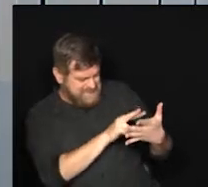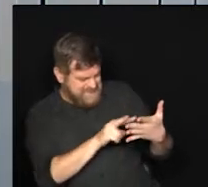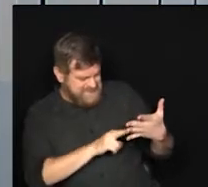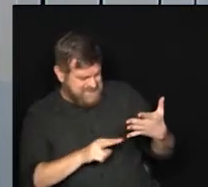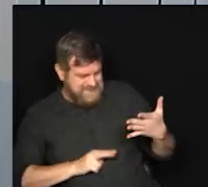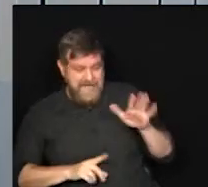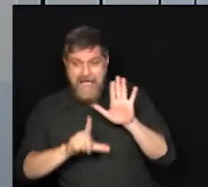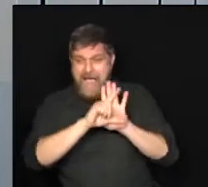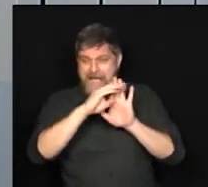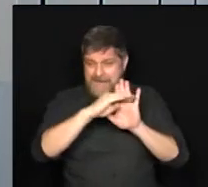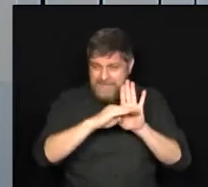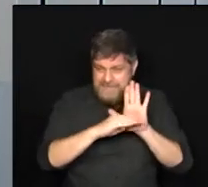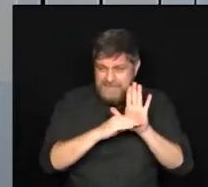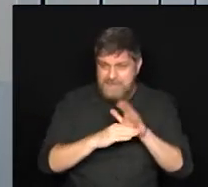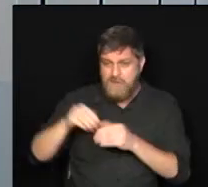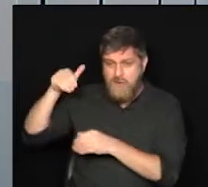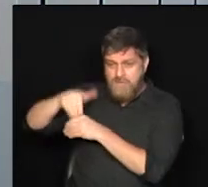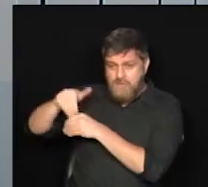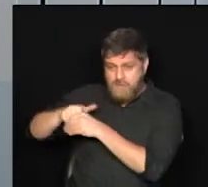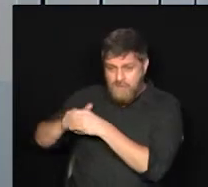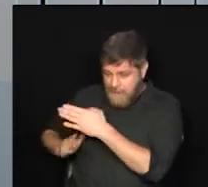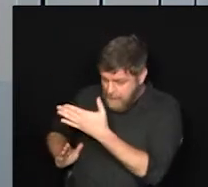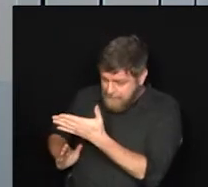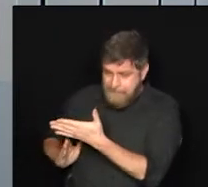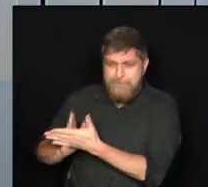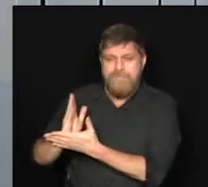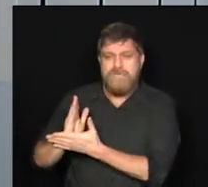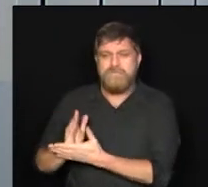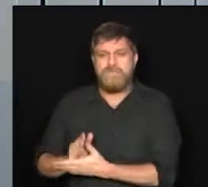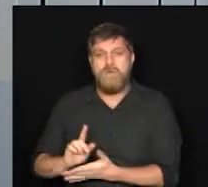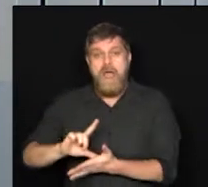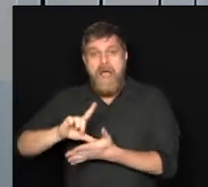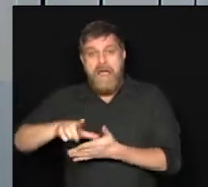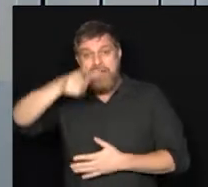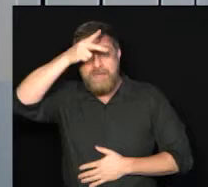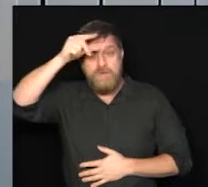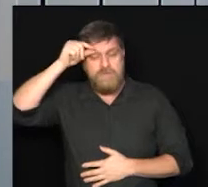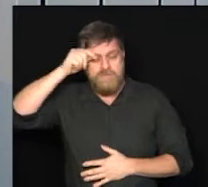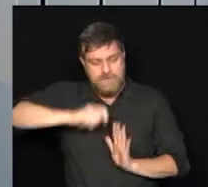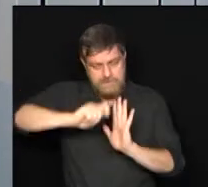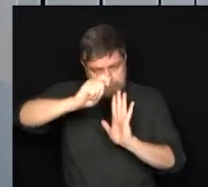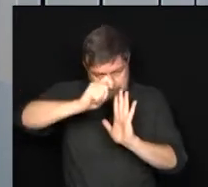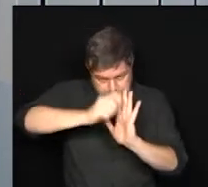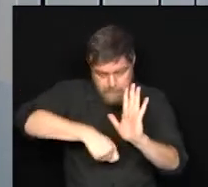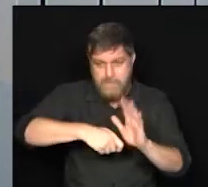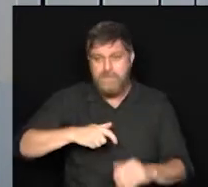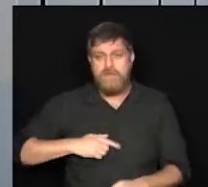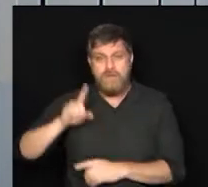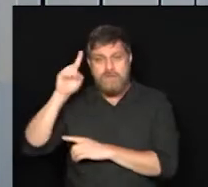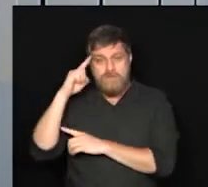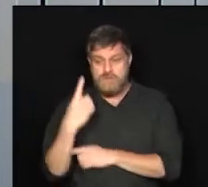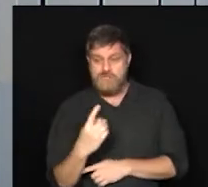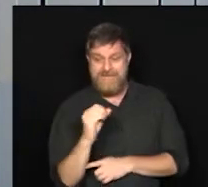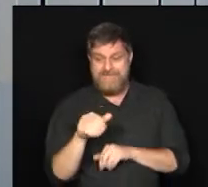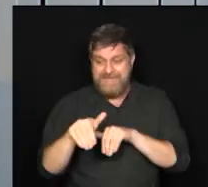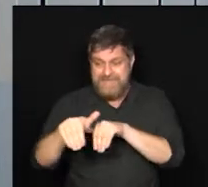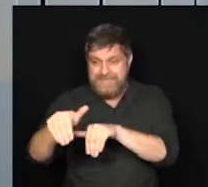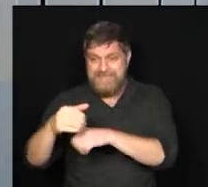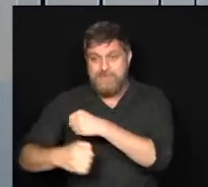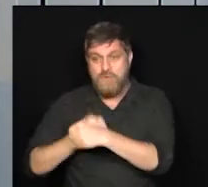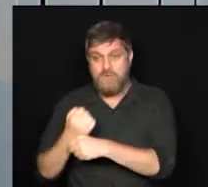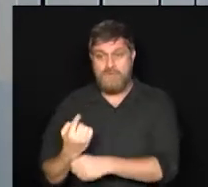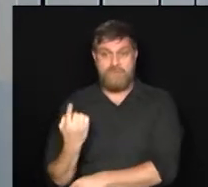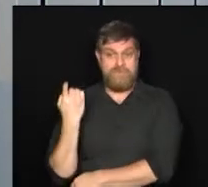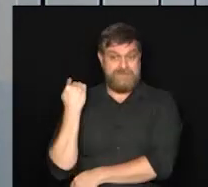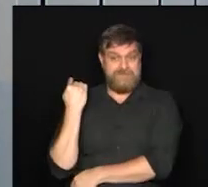em vigor foi aprovada pelo Legislativo, sancionada pelo prefeito Jonas Donizete no dia 10 de setembro de